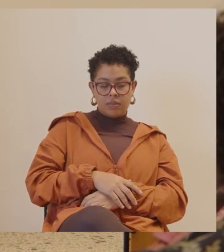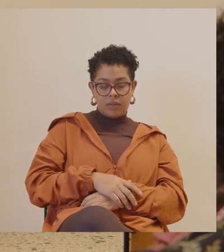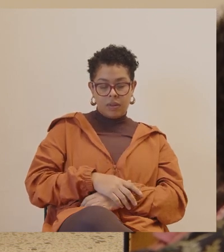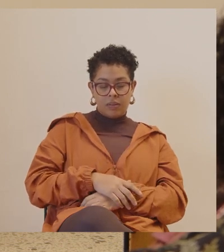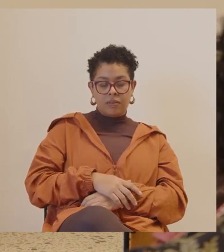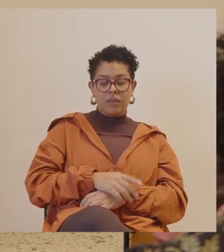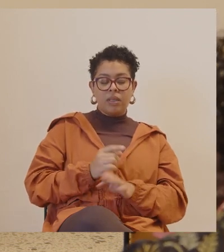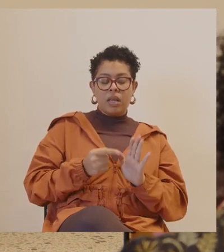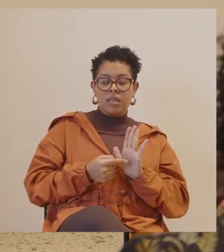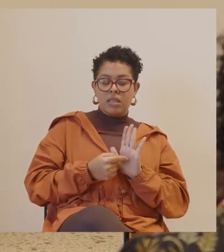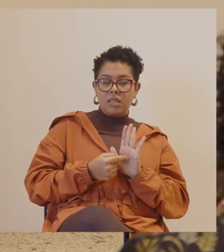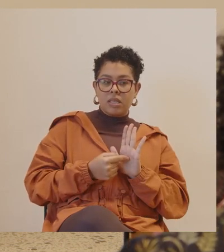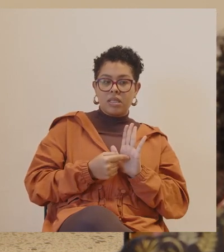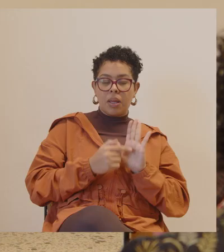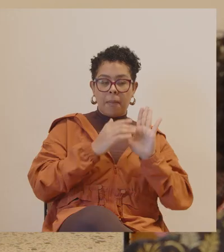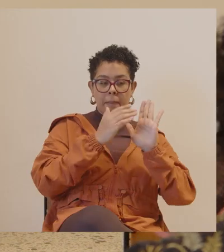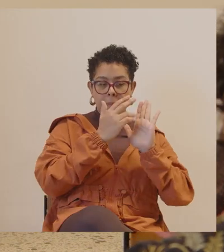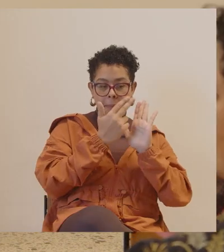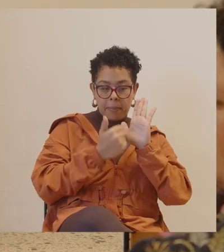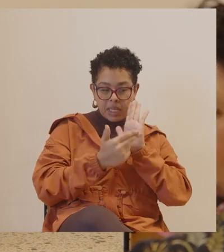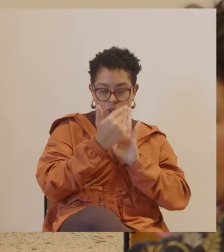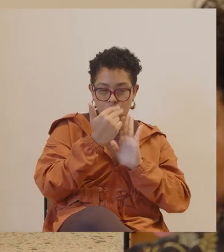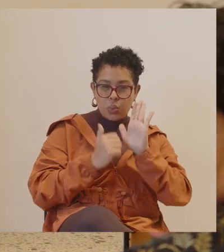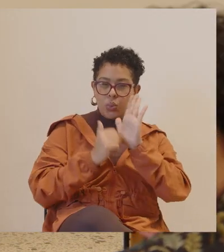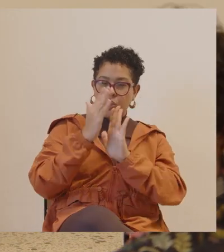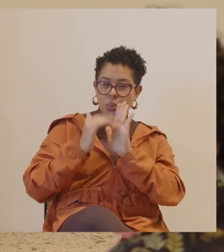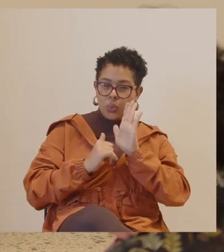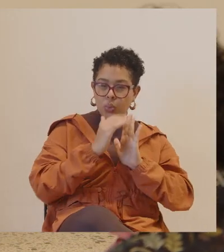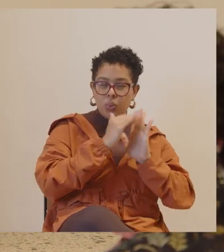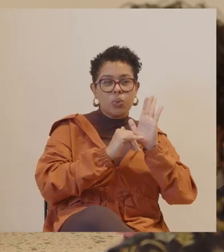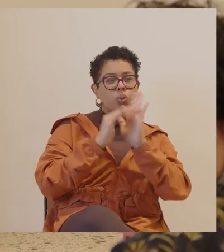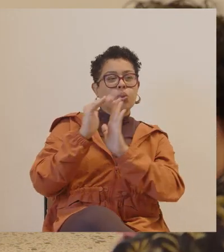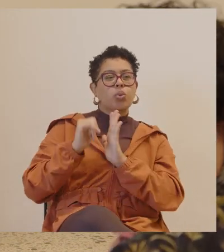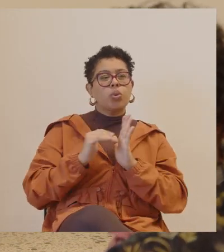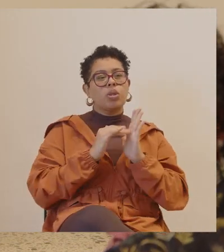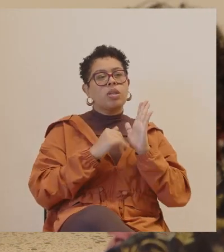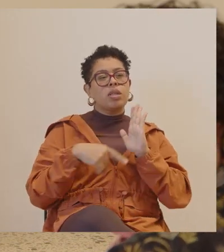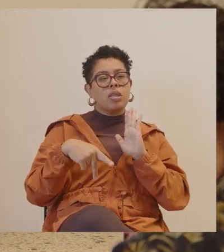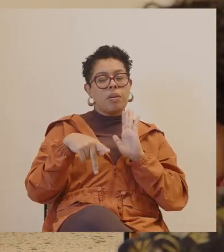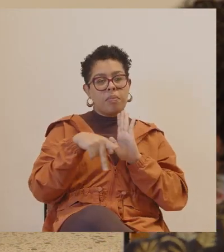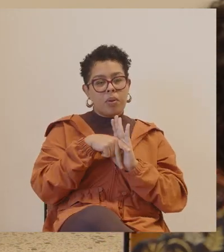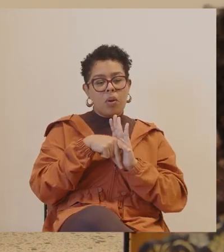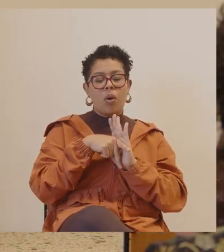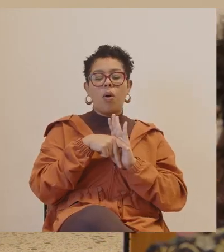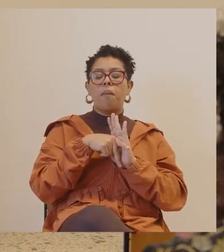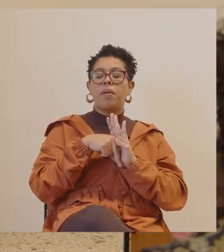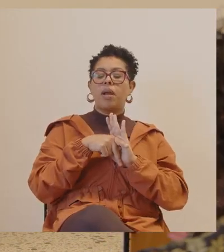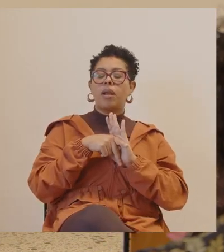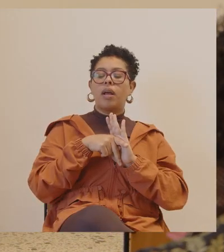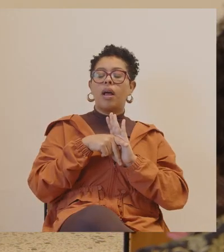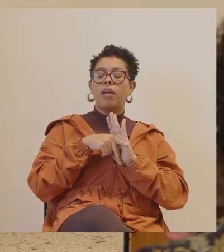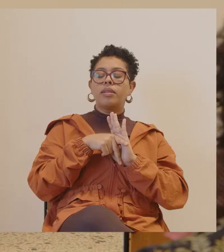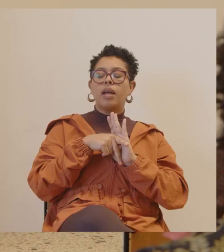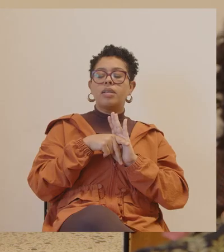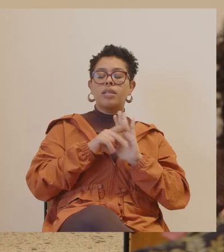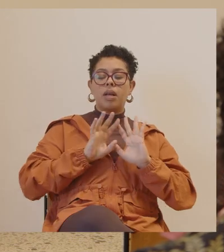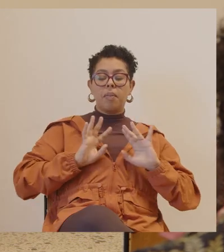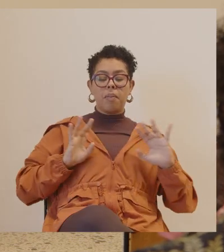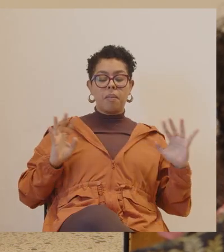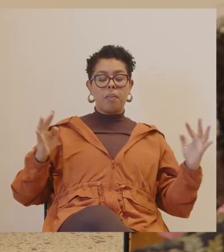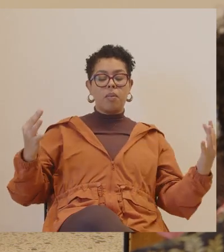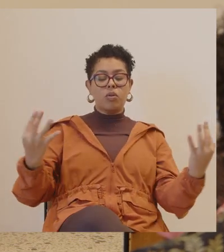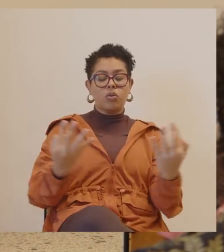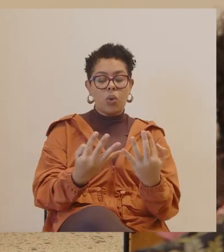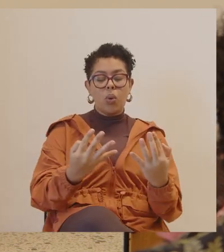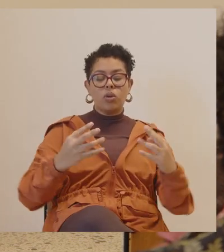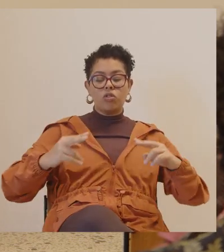essas representações que ele faz, por exemplo, da própria, em torno da cidade de Paris, dos passeios de